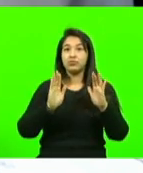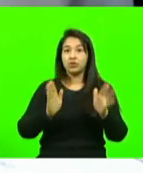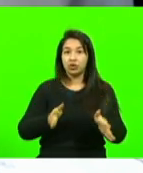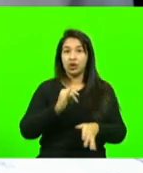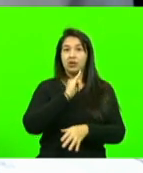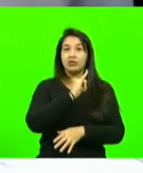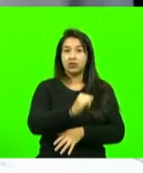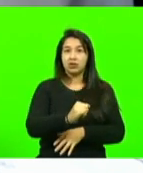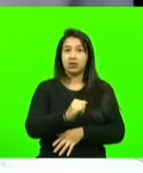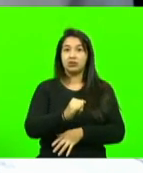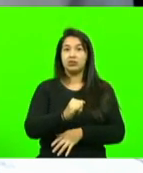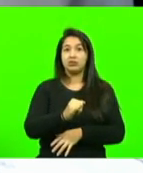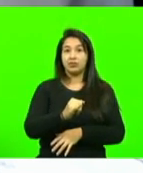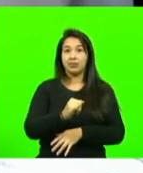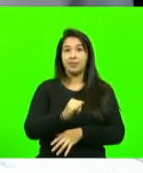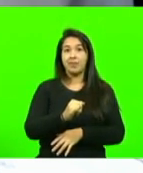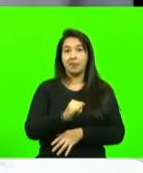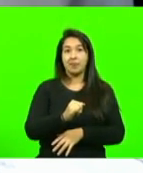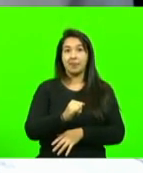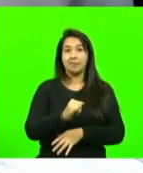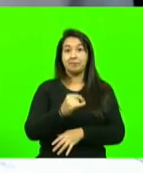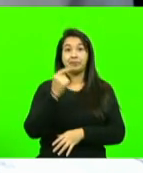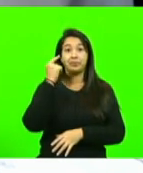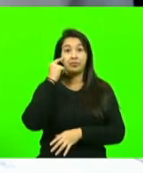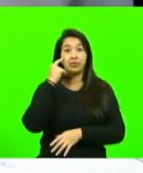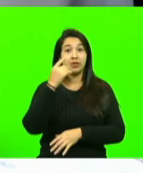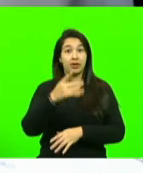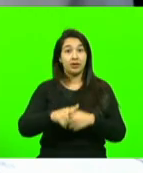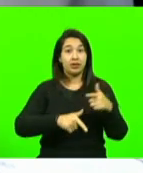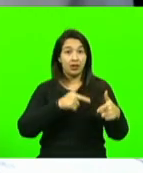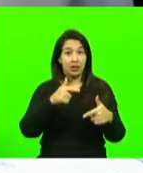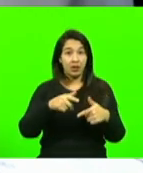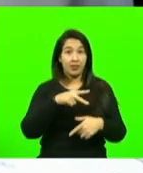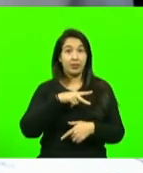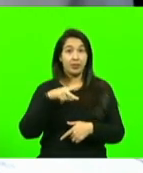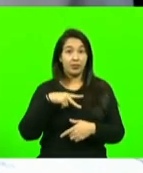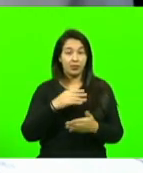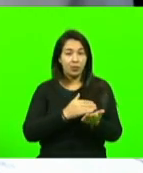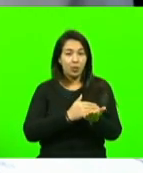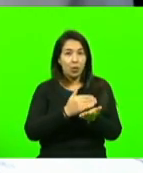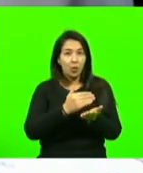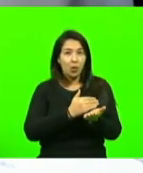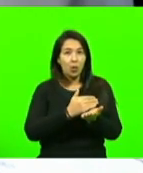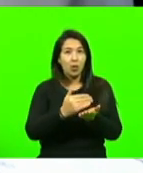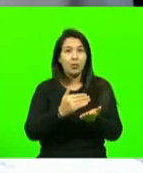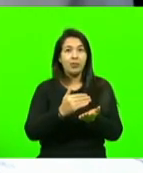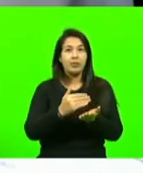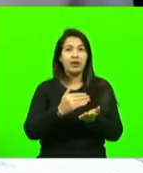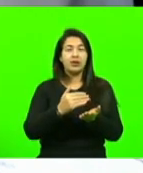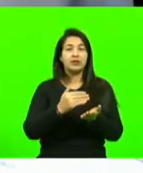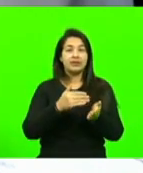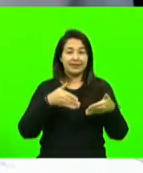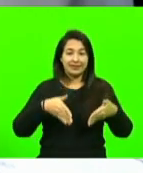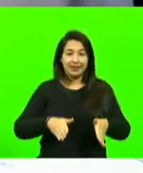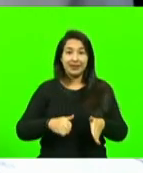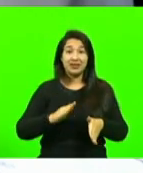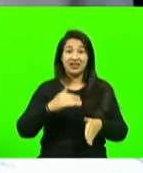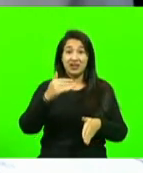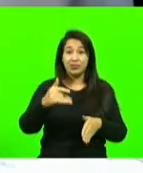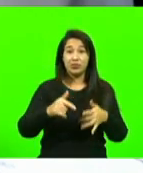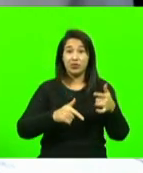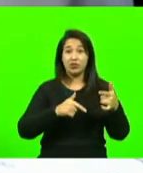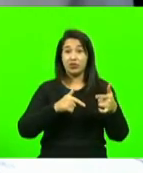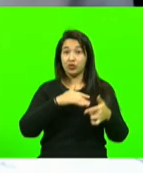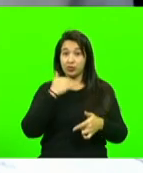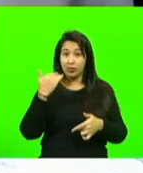Nascimento a nossa morta costumo dizer tem serviço público né desde o momento que a gente nasce até nossa morte em serviço tudo o que se propõe